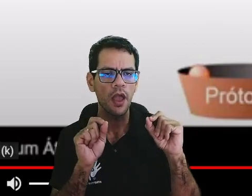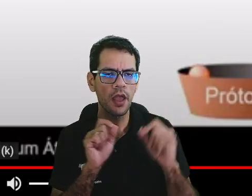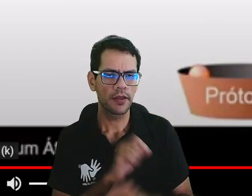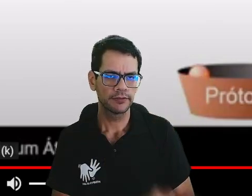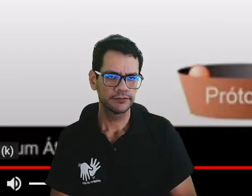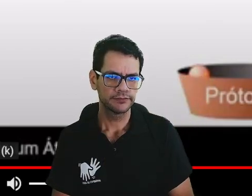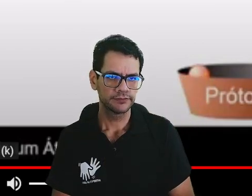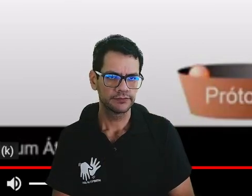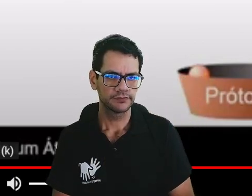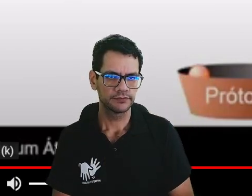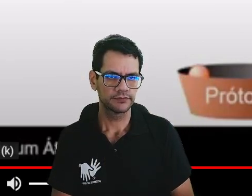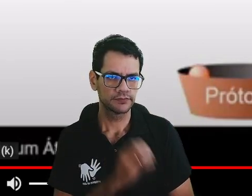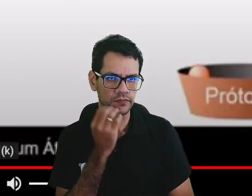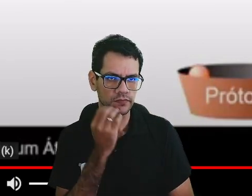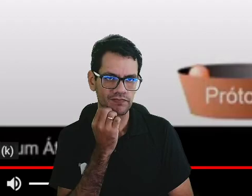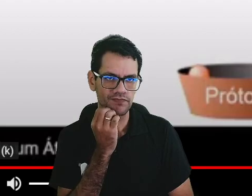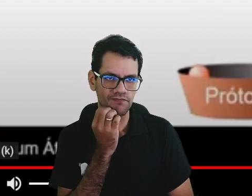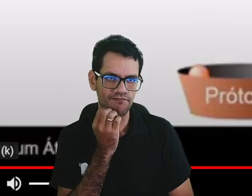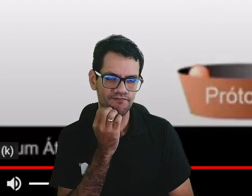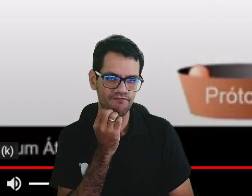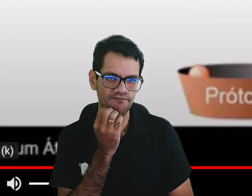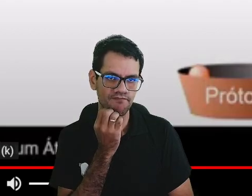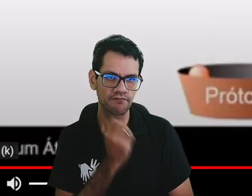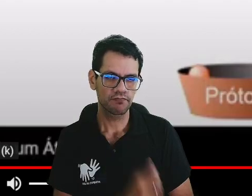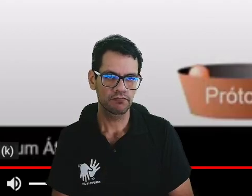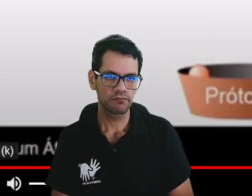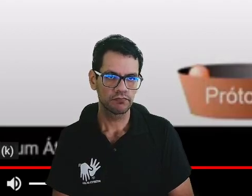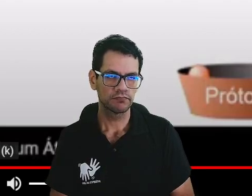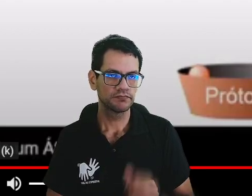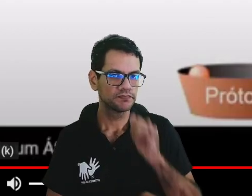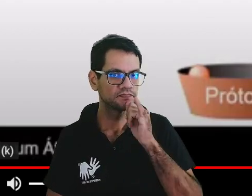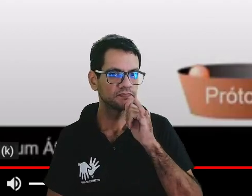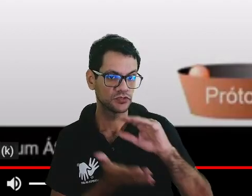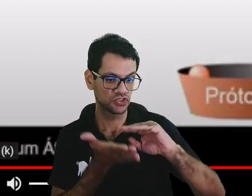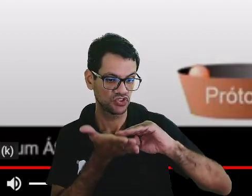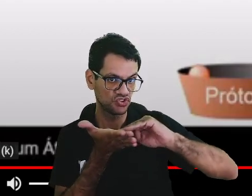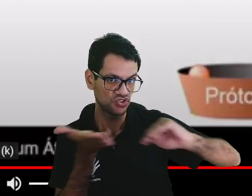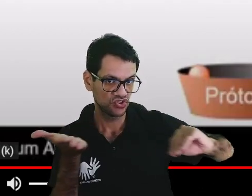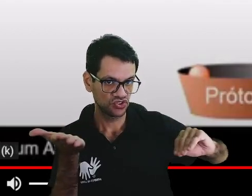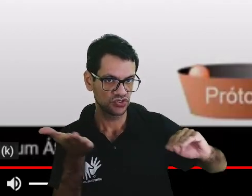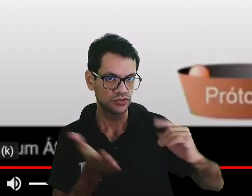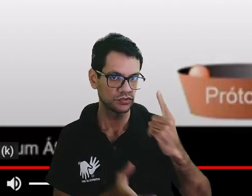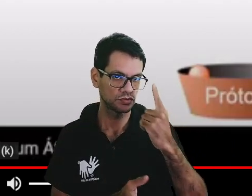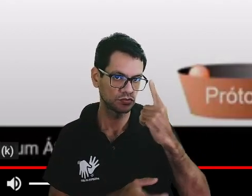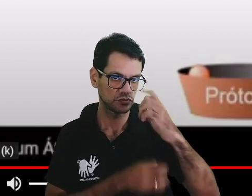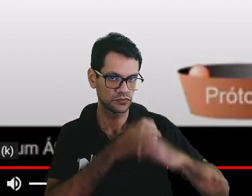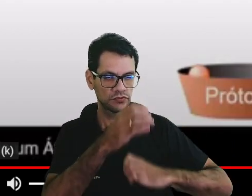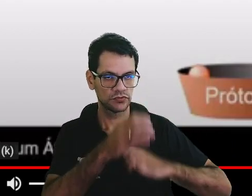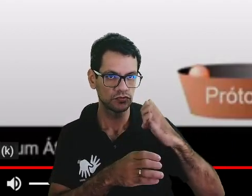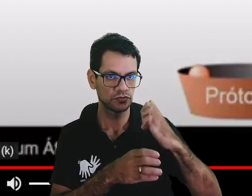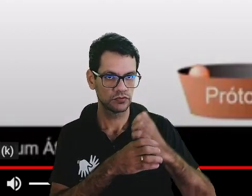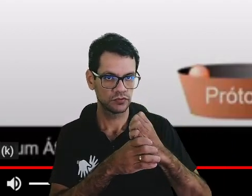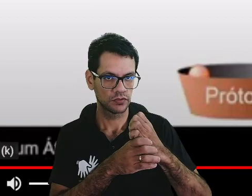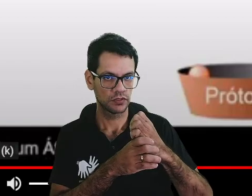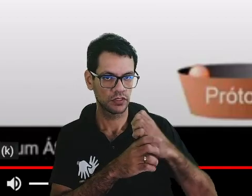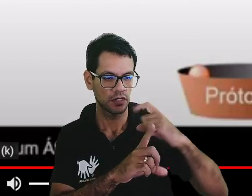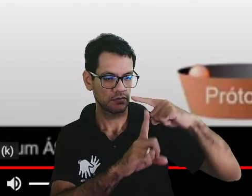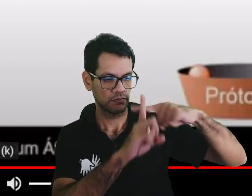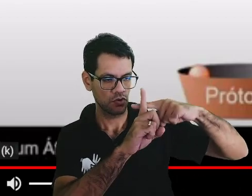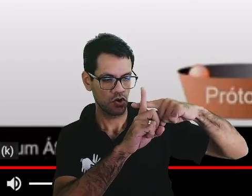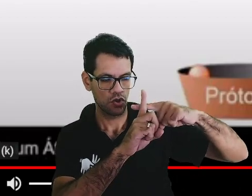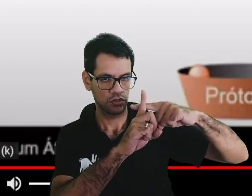ó. Ele deixou. Ele deixou eu tirar. Não vou encontrar o flúor como sendo um íon